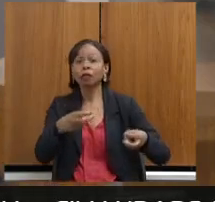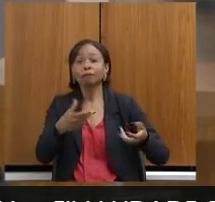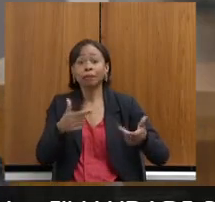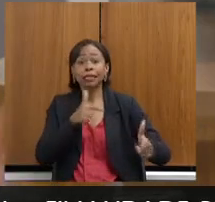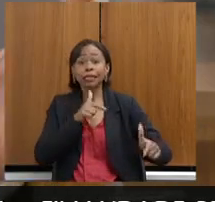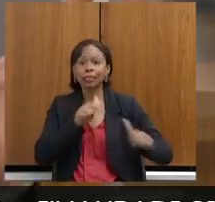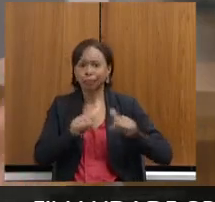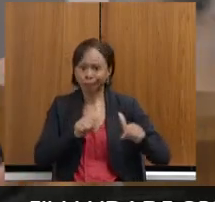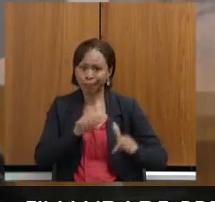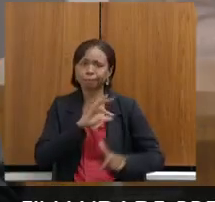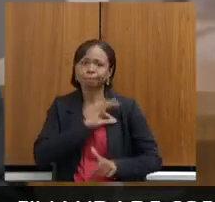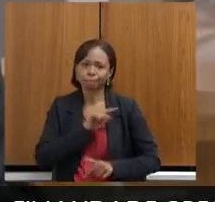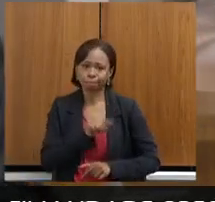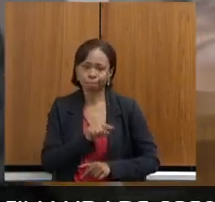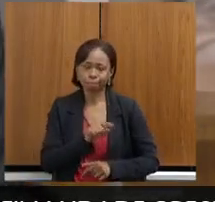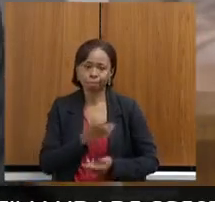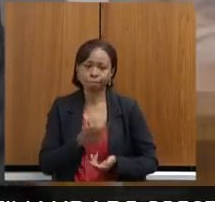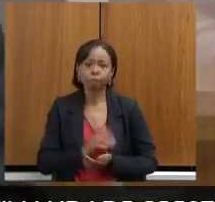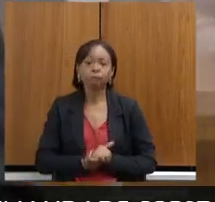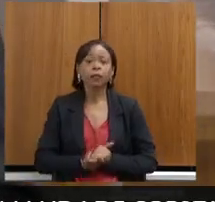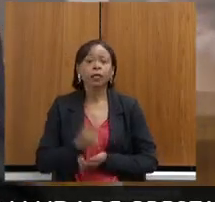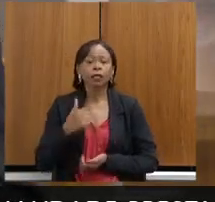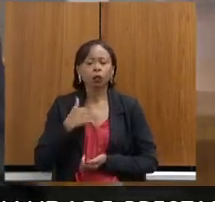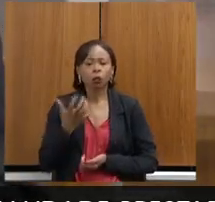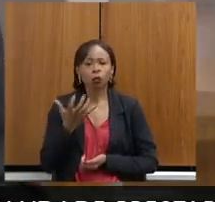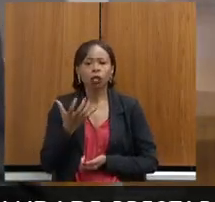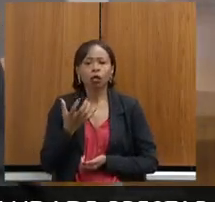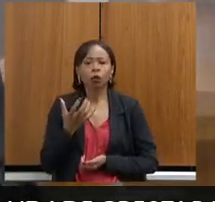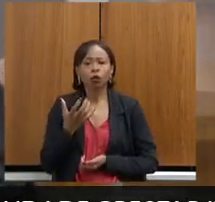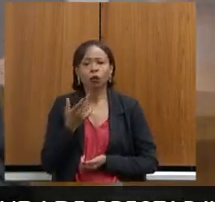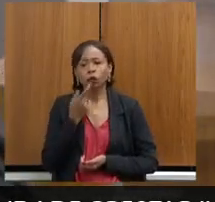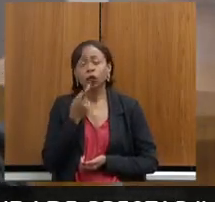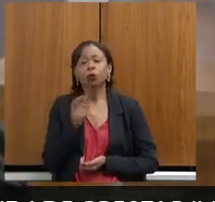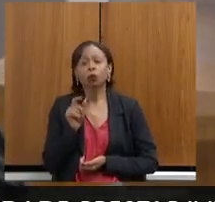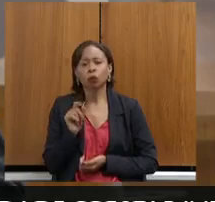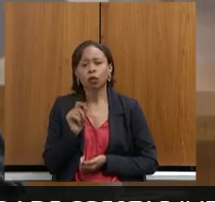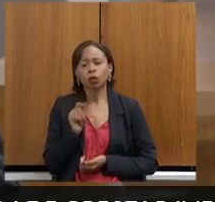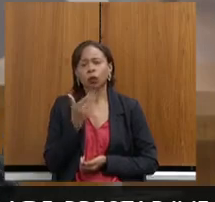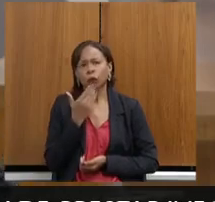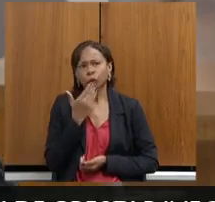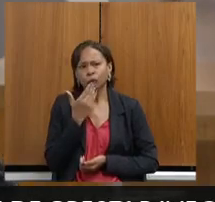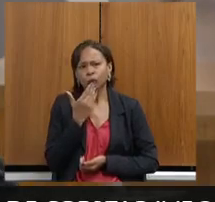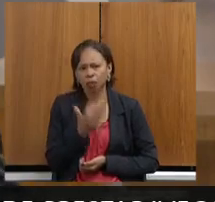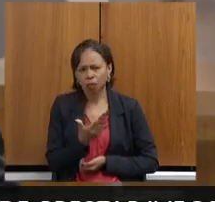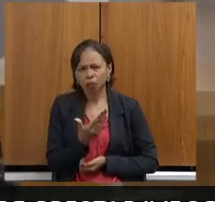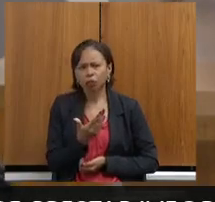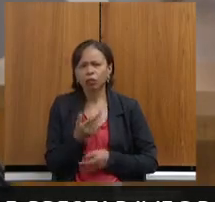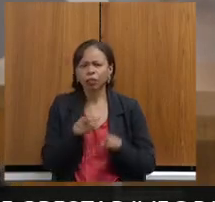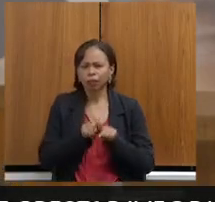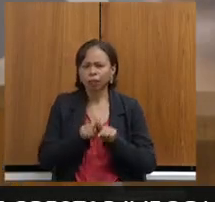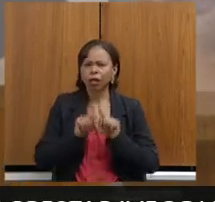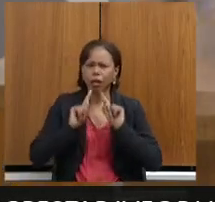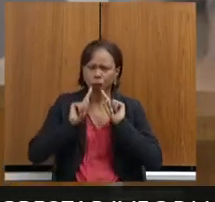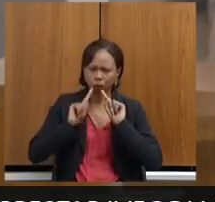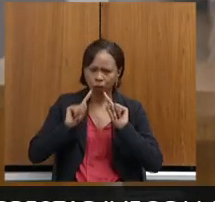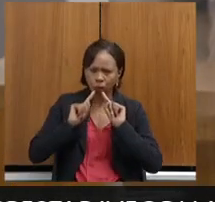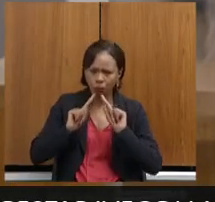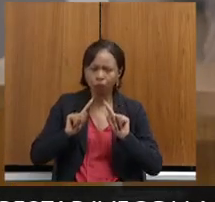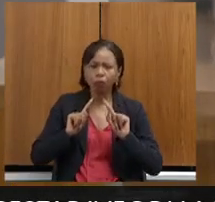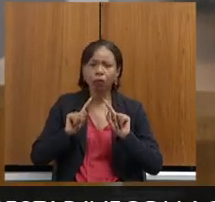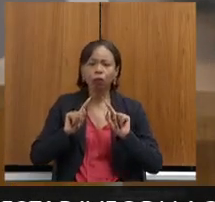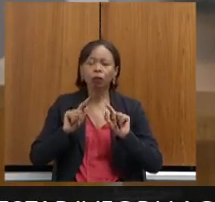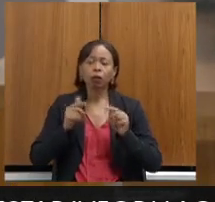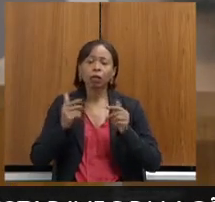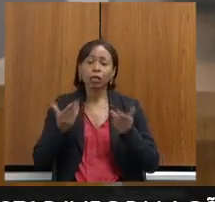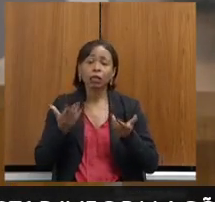trabalhadores mas eu eu gostaria de fazer aqui o secretário uma um pedido em uma reclamação e eu gostaria